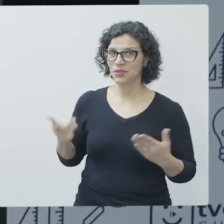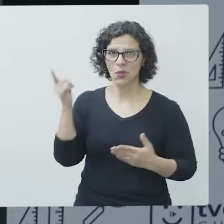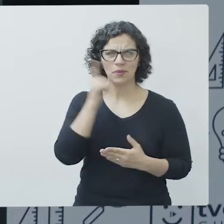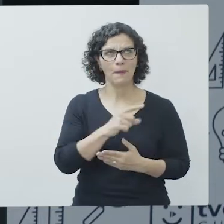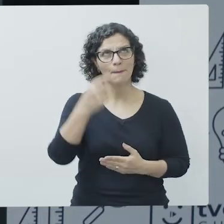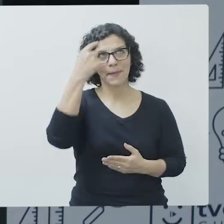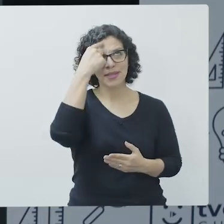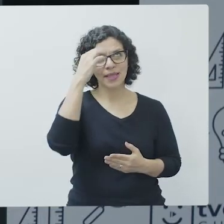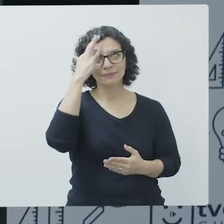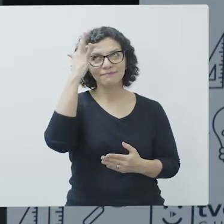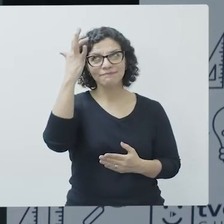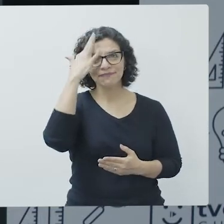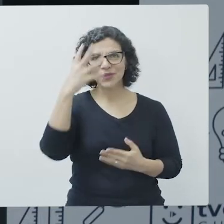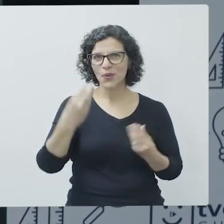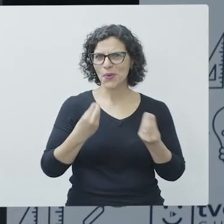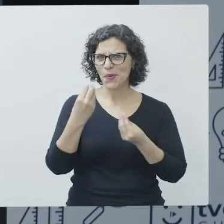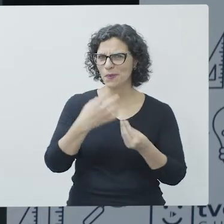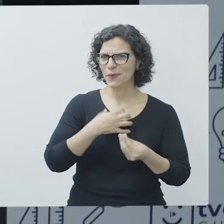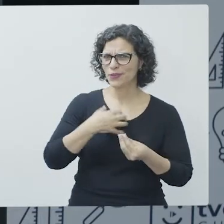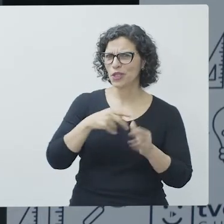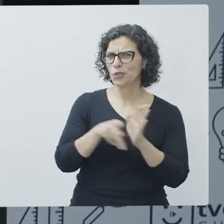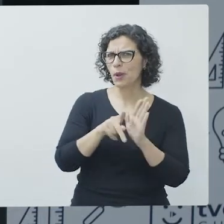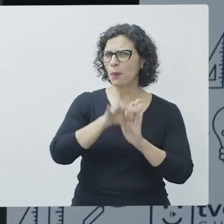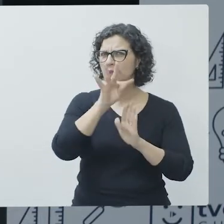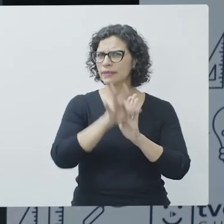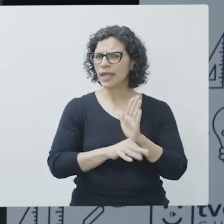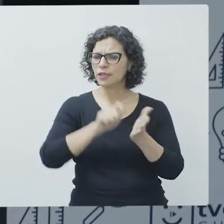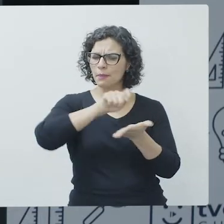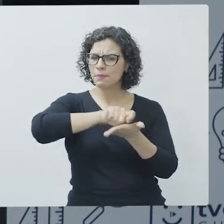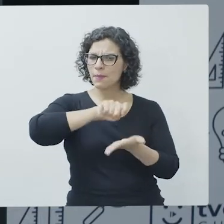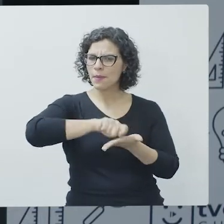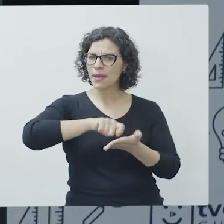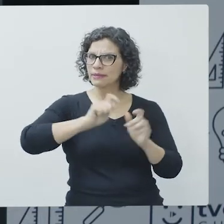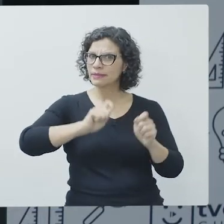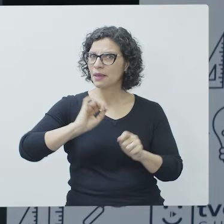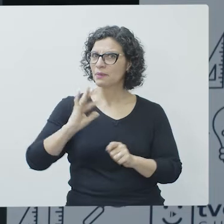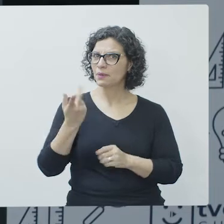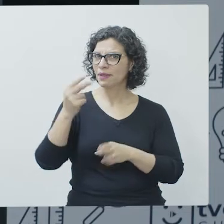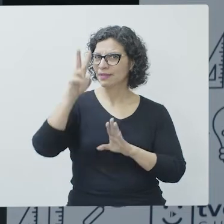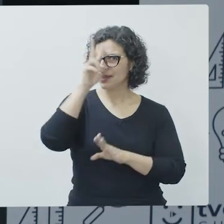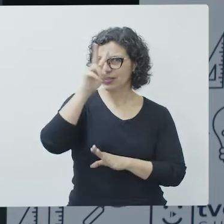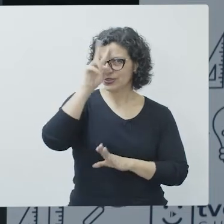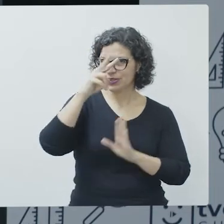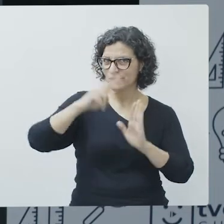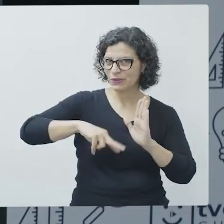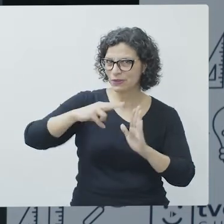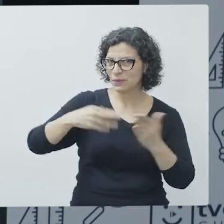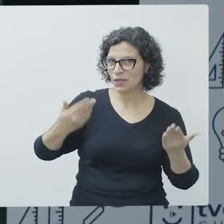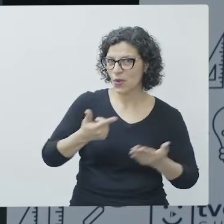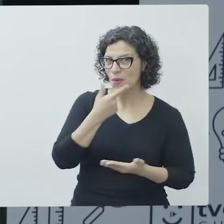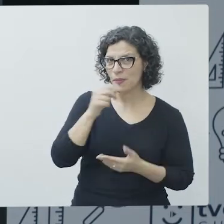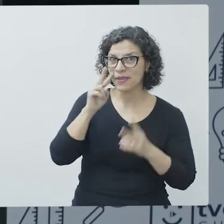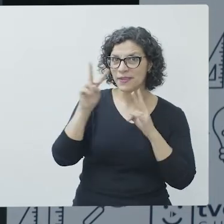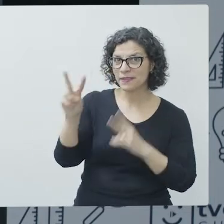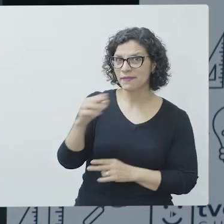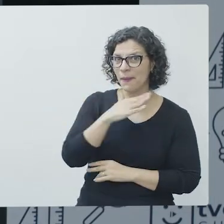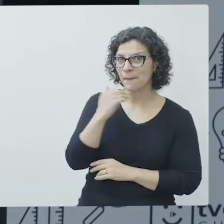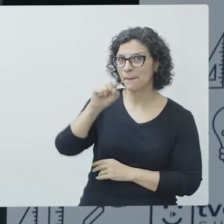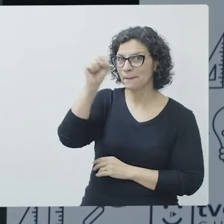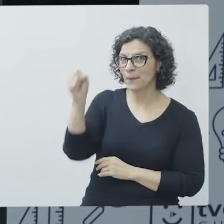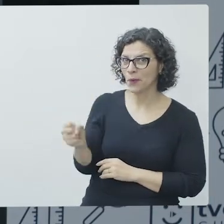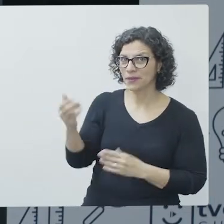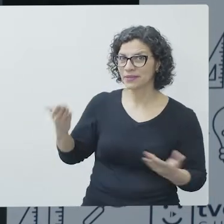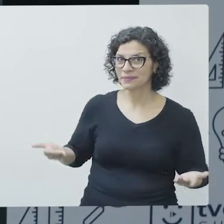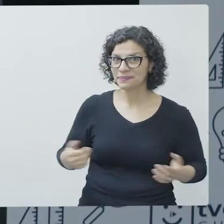Então, conseguiu utilizar a sua criatividade aí e colocou no papel o que, que pode acontecer nesse conto, O Homem que